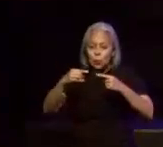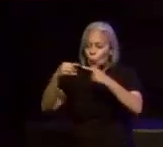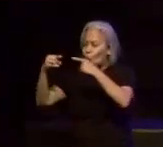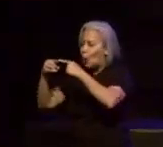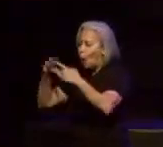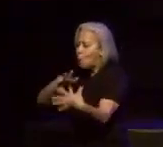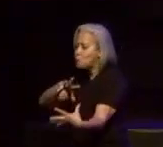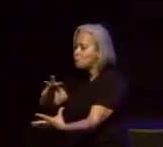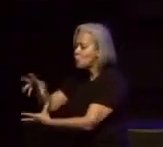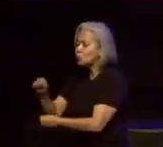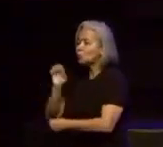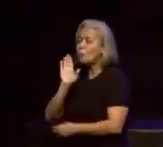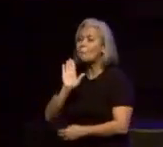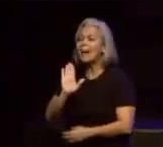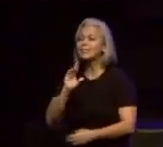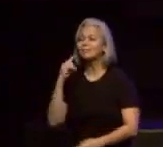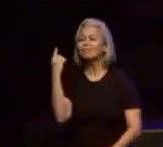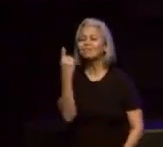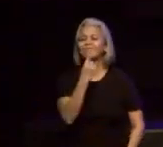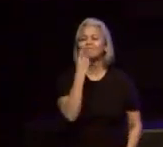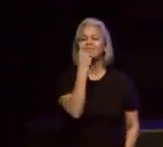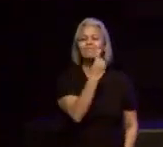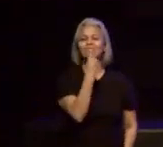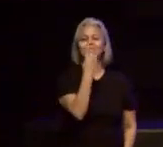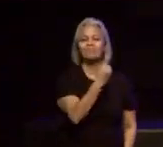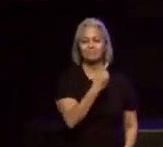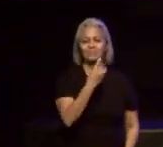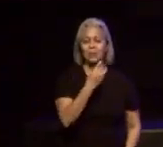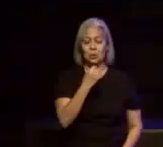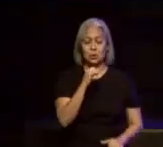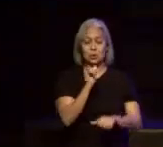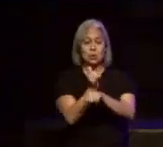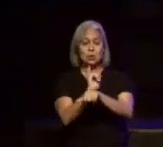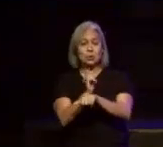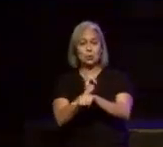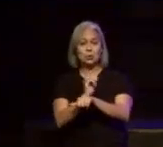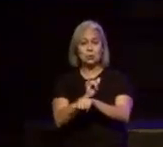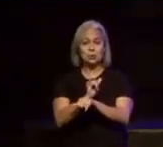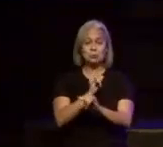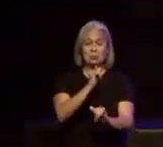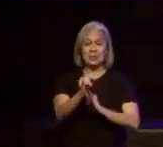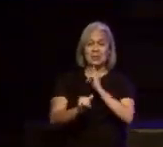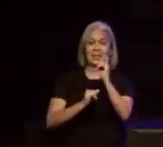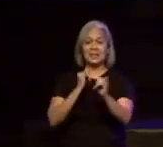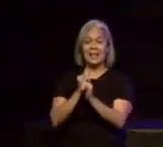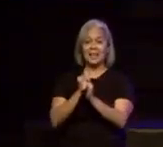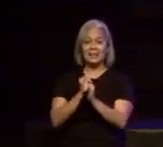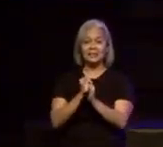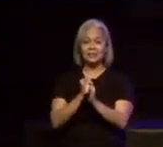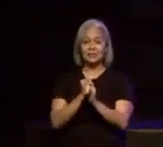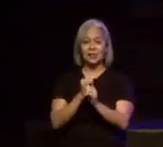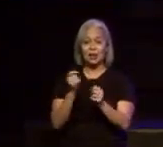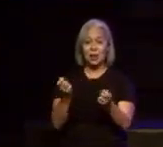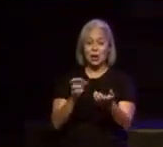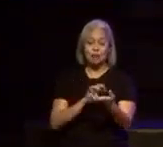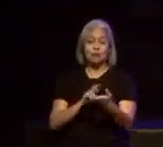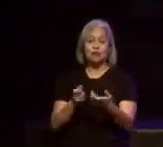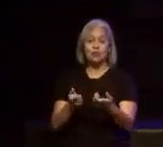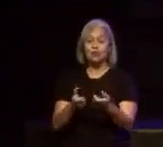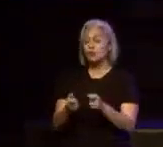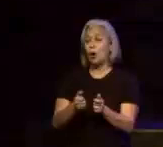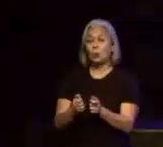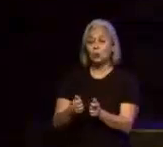história. As mídias sociais, o YouTube, os jogos online, é impressionante a capacidade de conectar